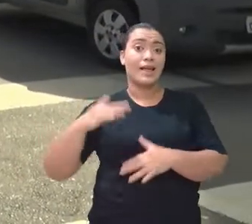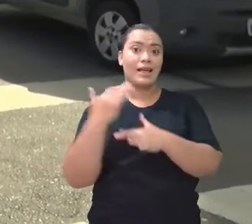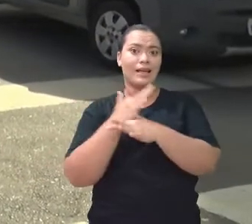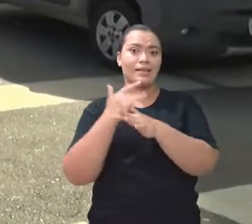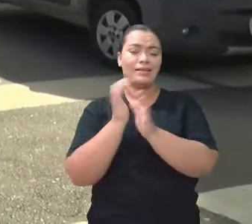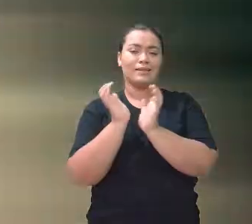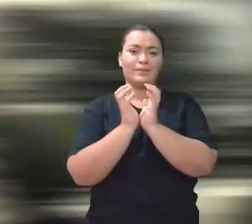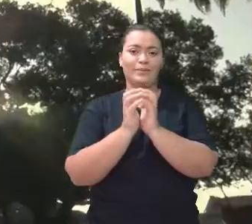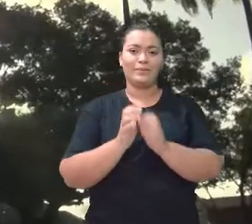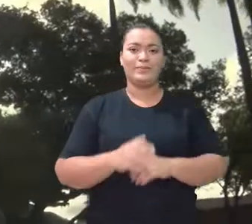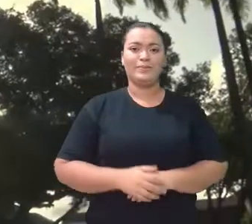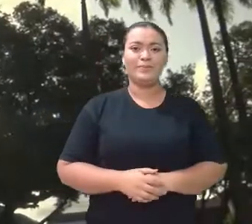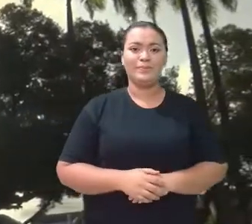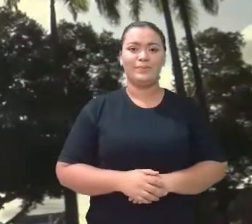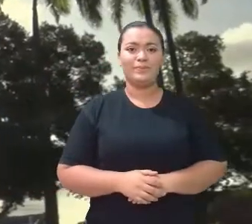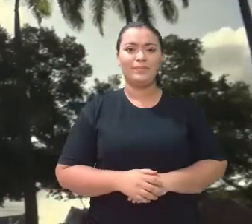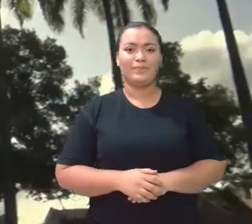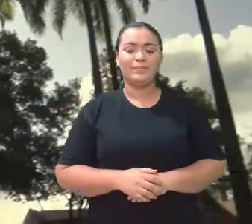Recife.